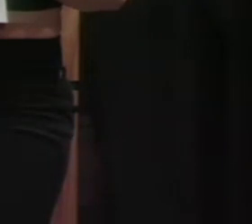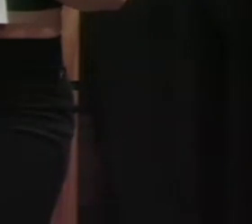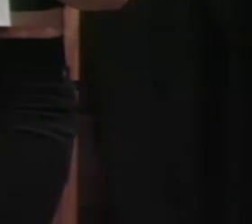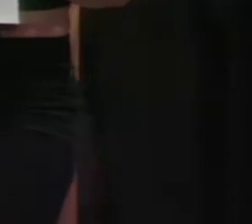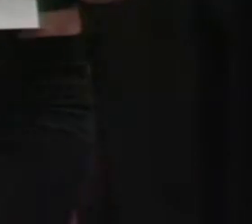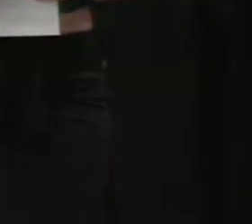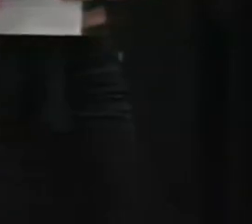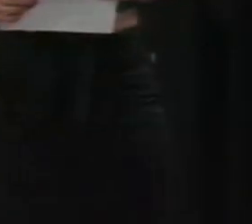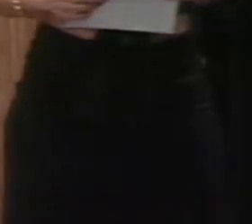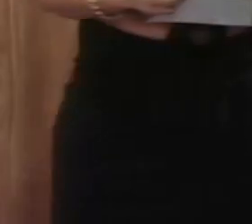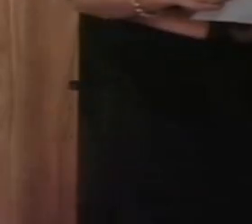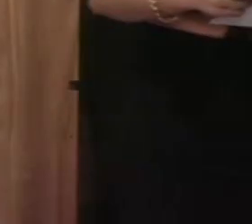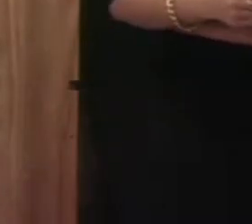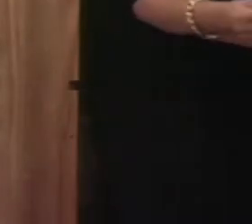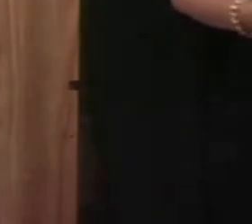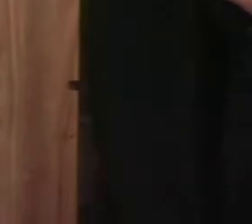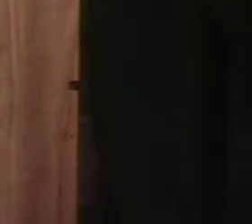Bora.